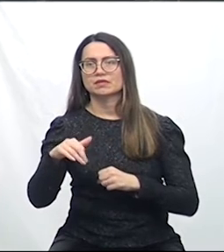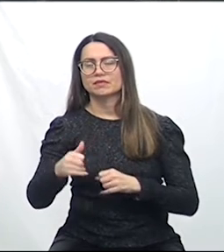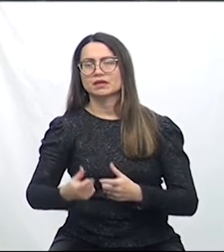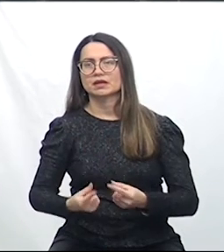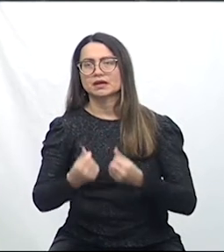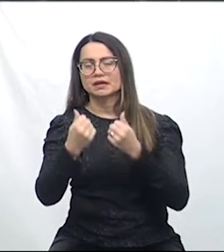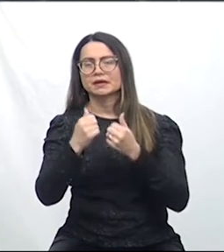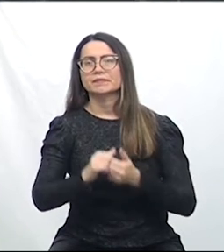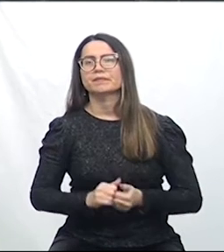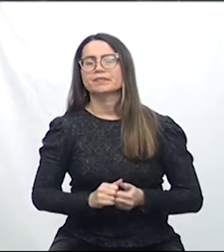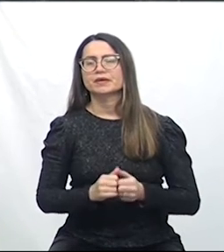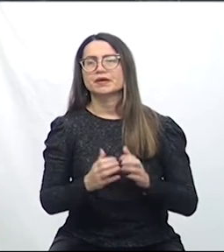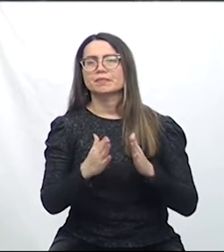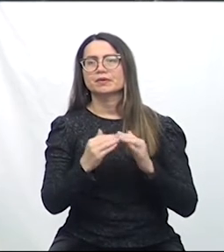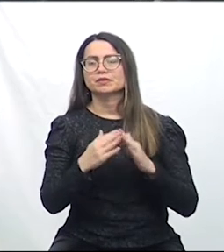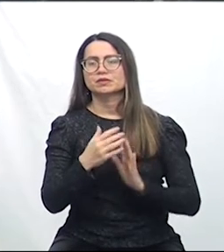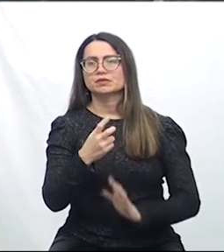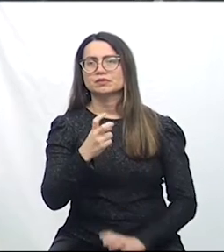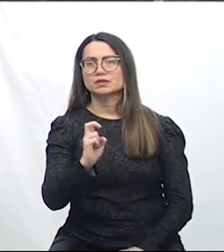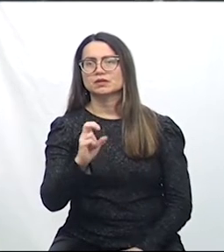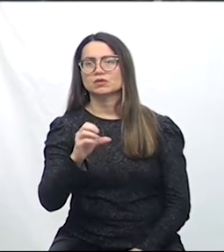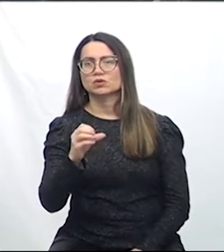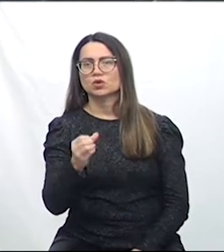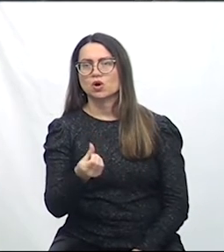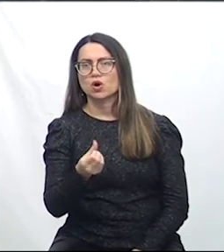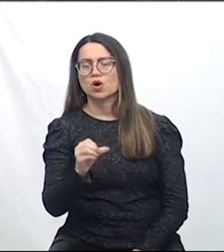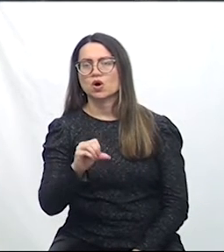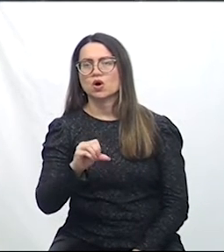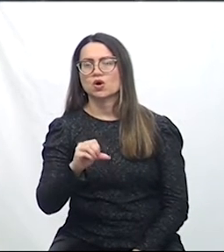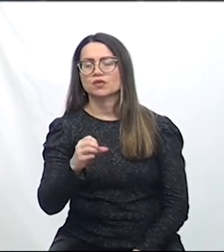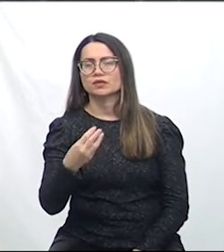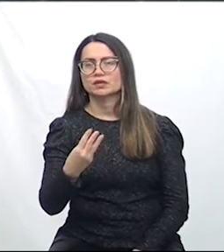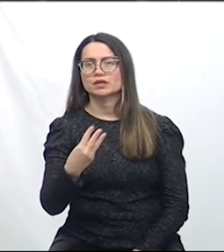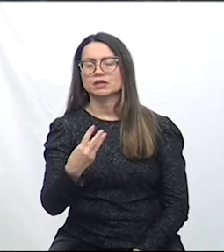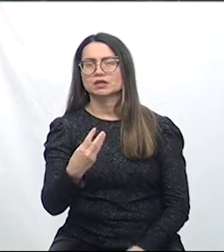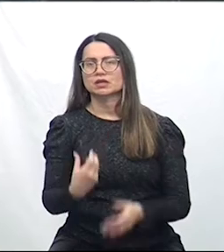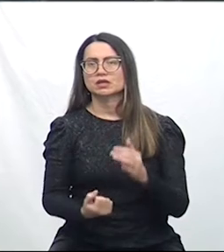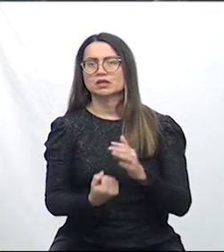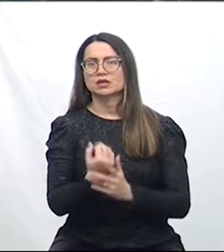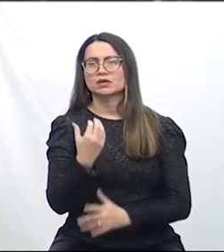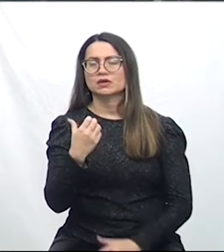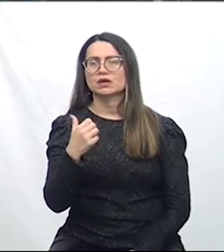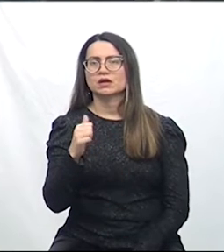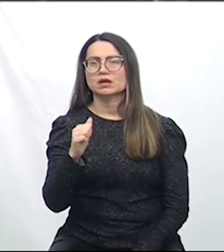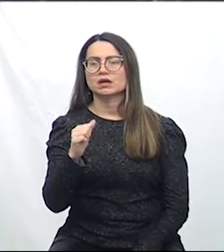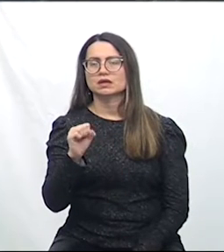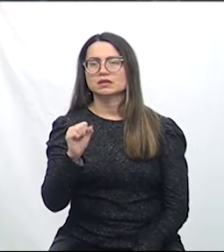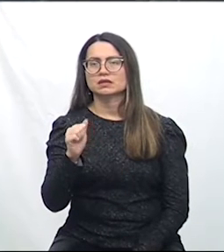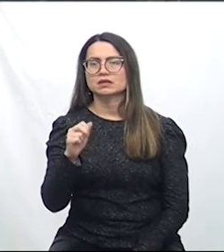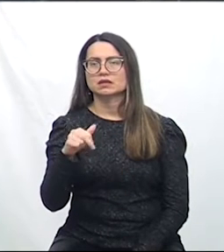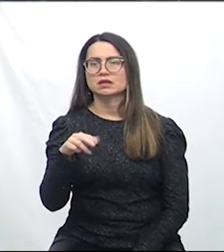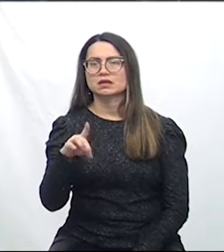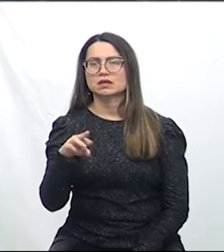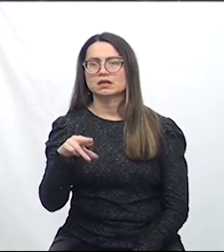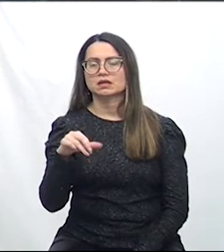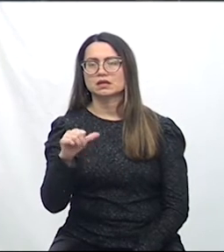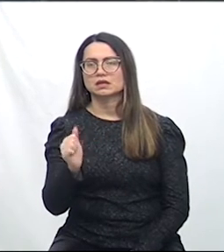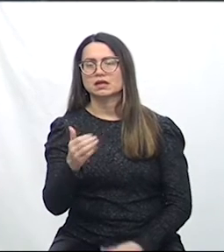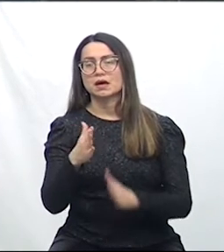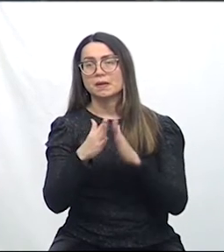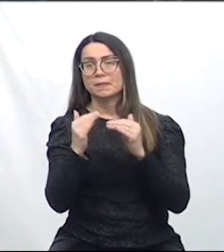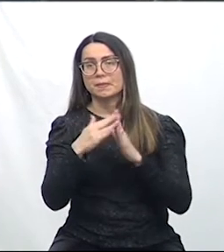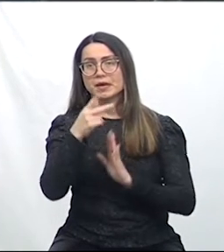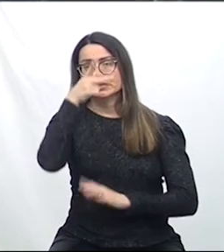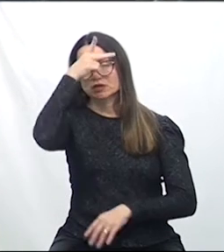Requerimento 593-2022, autora vereadora Sandra Jorge, envio de expediente ao chefe do Poder Executivo Municipal para que informe